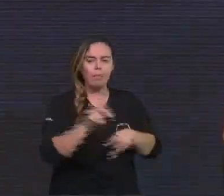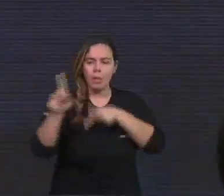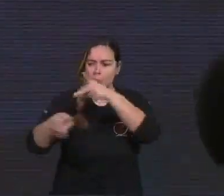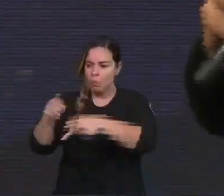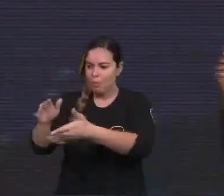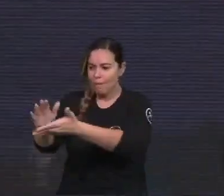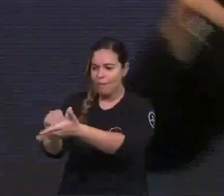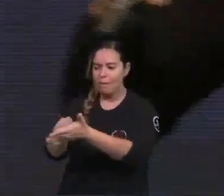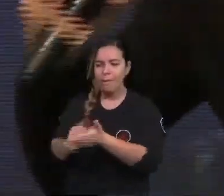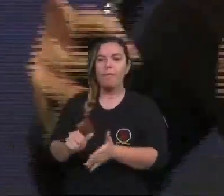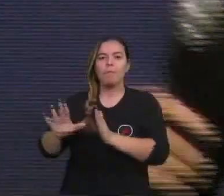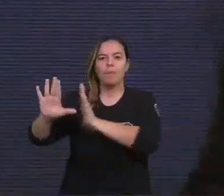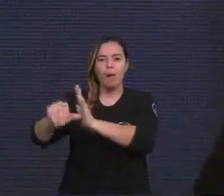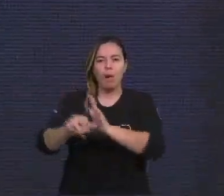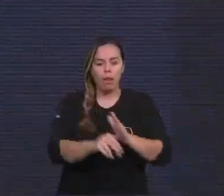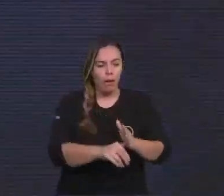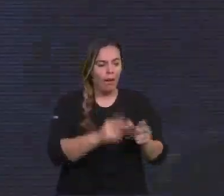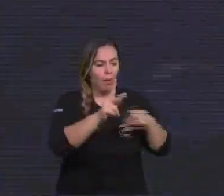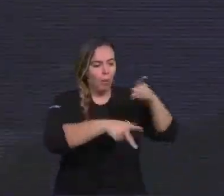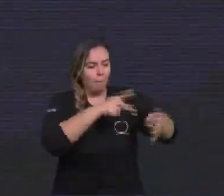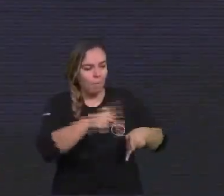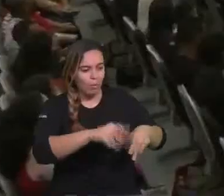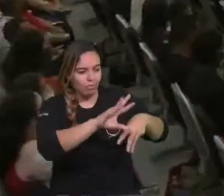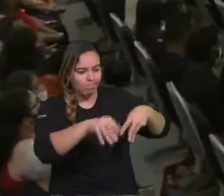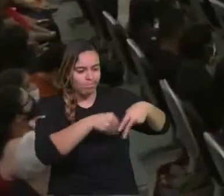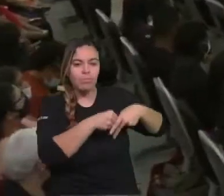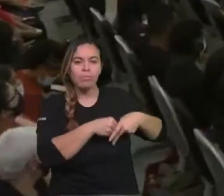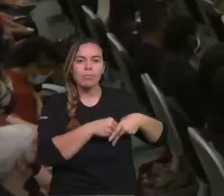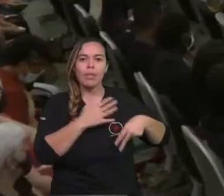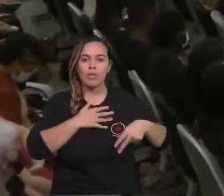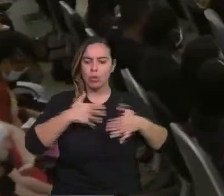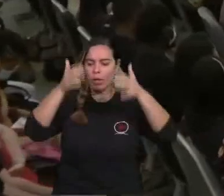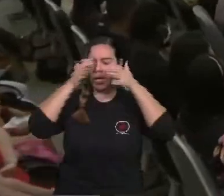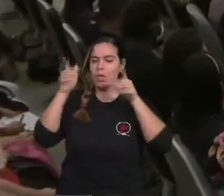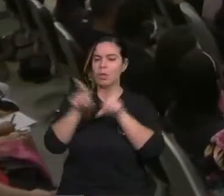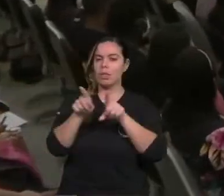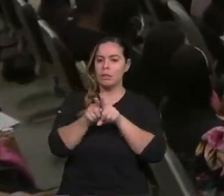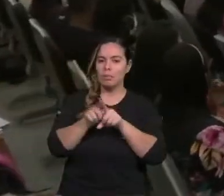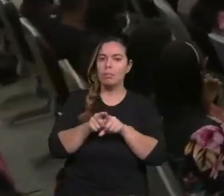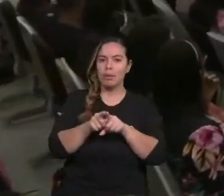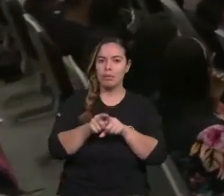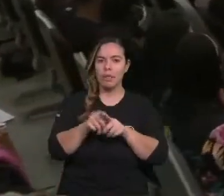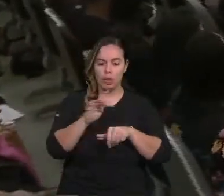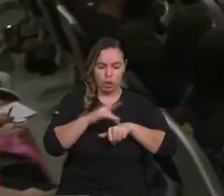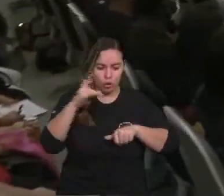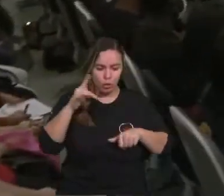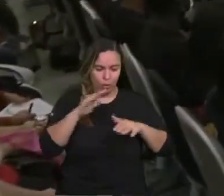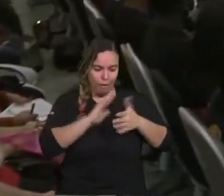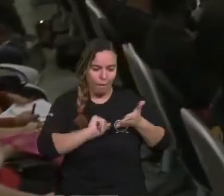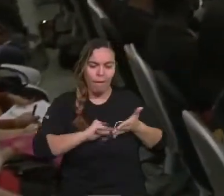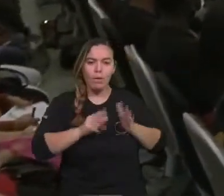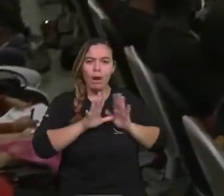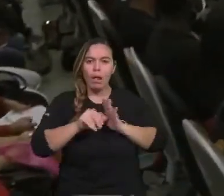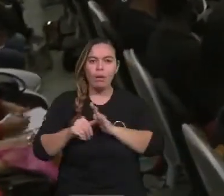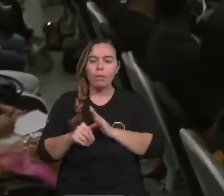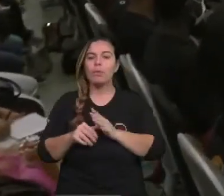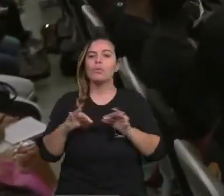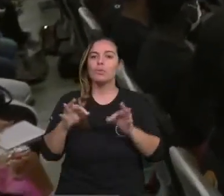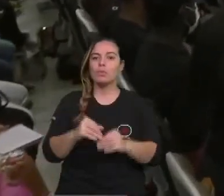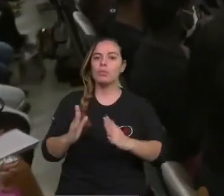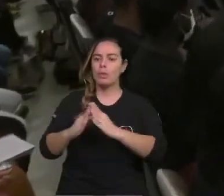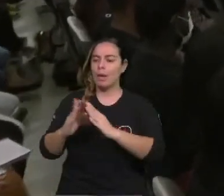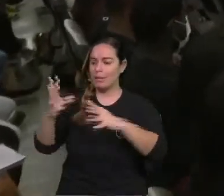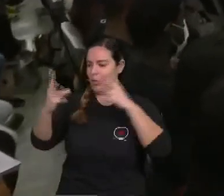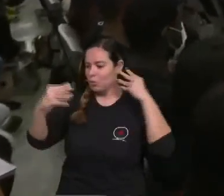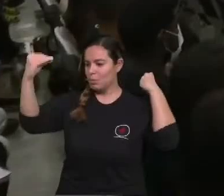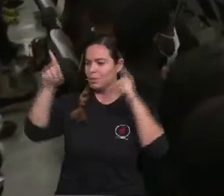tinha, quando não tinha mais o que tirar do povo, ele tirou do seu próprio reino, ou seja, do seu próprio tesouro. Quando não tinha mais o que tirar, tirou da casa dos